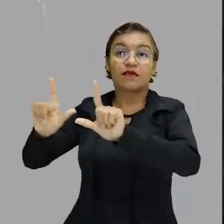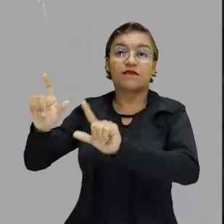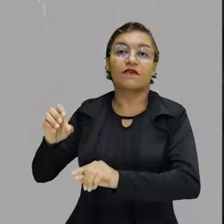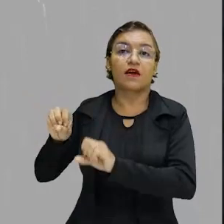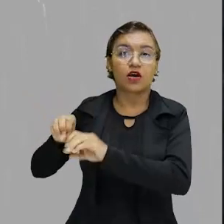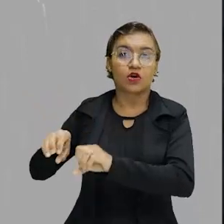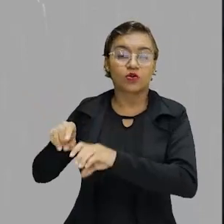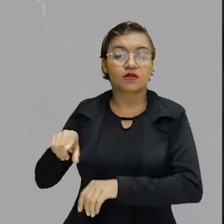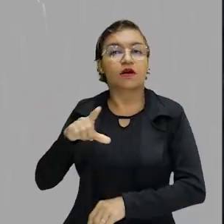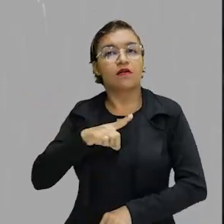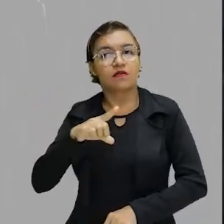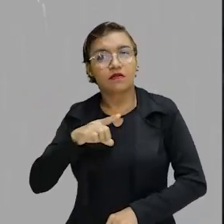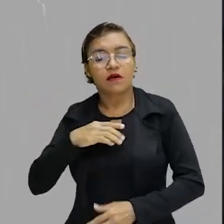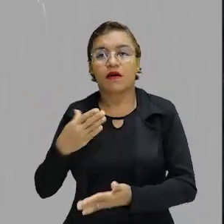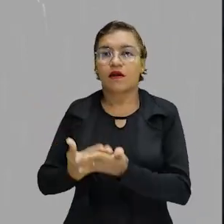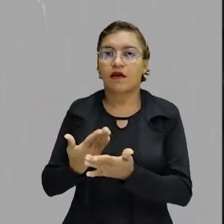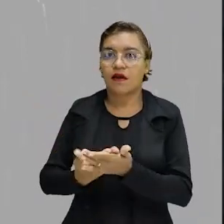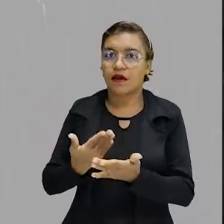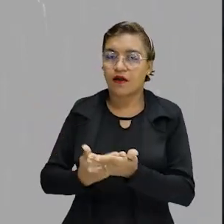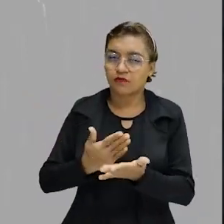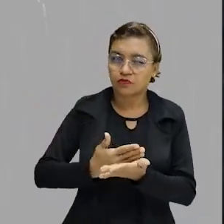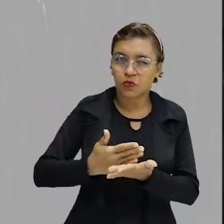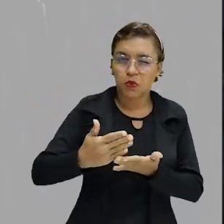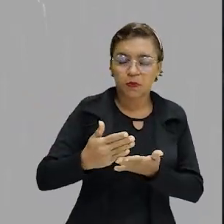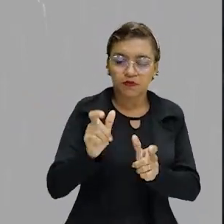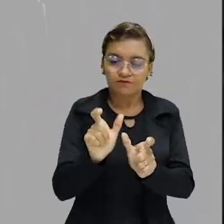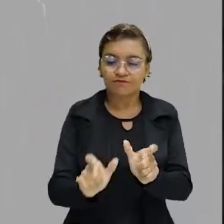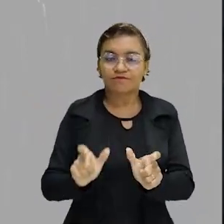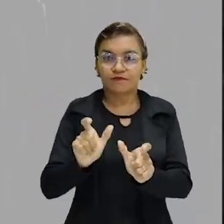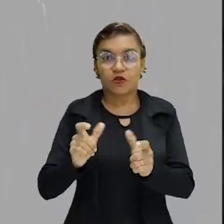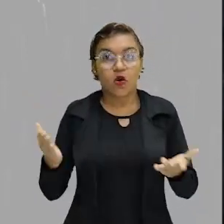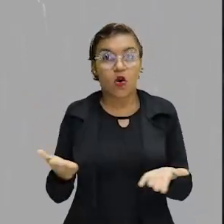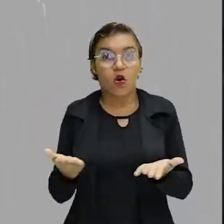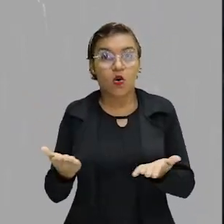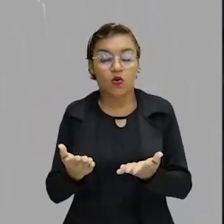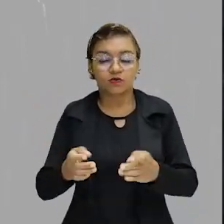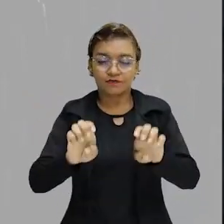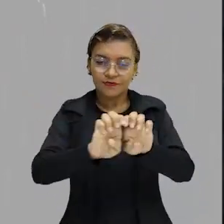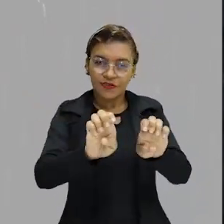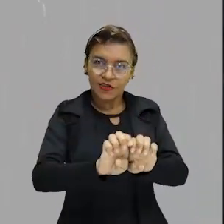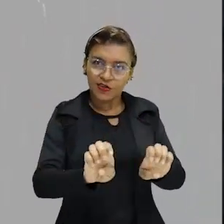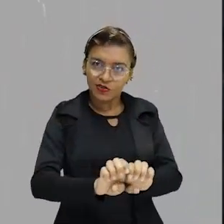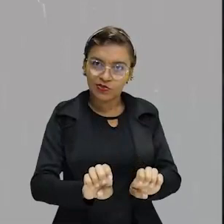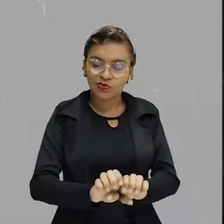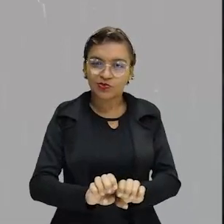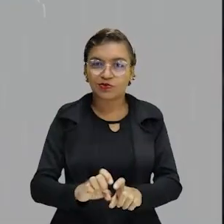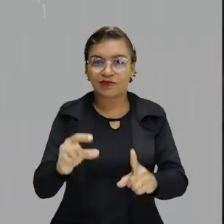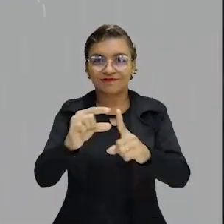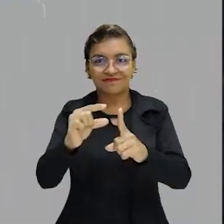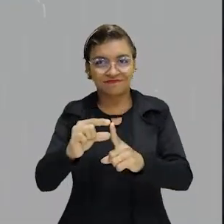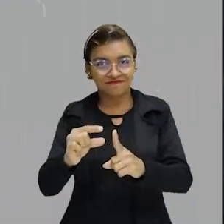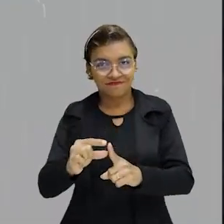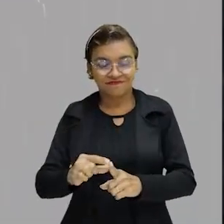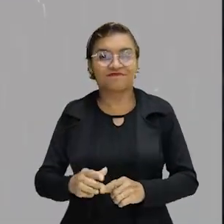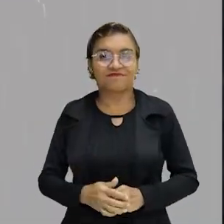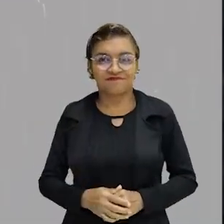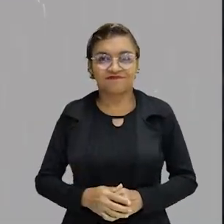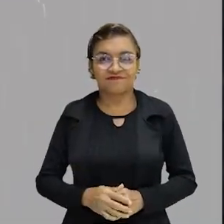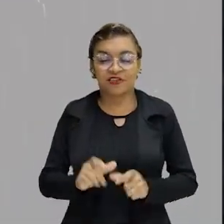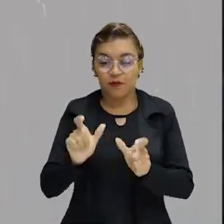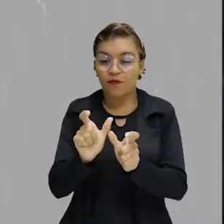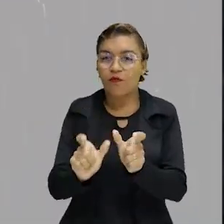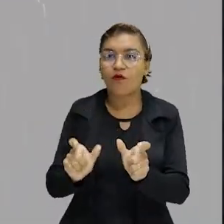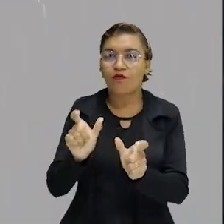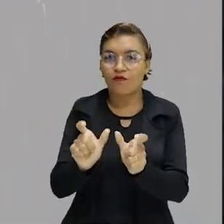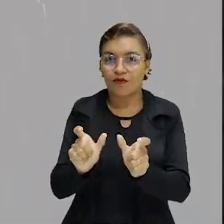relacionadas ao início da morfologia. Hoje trataremos um pouco sobre a estrutura das palavras, nessa parte de morfemas. Vamos